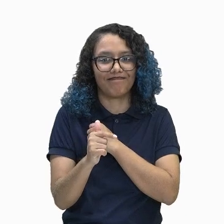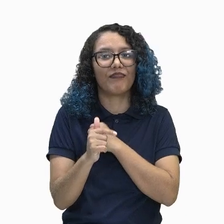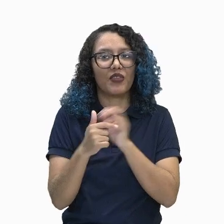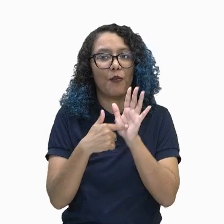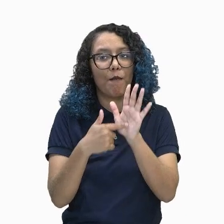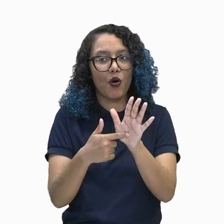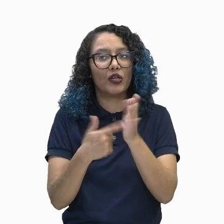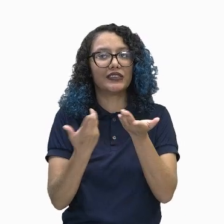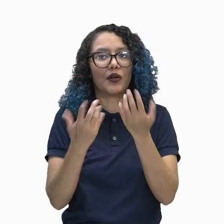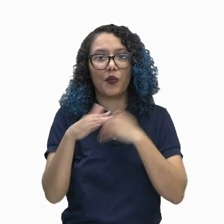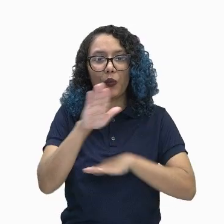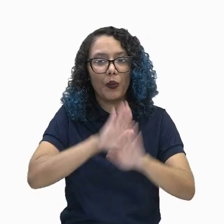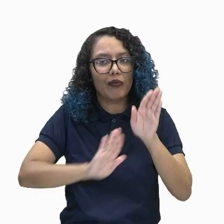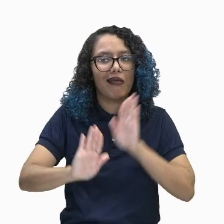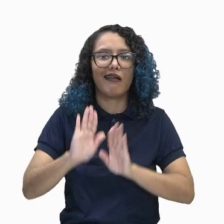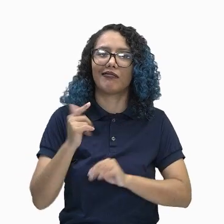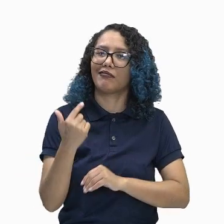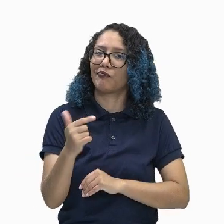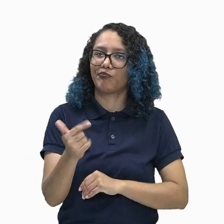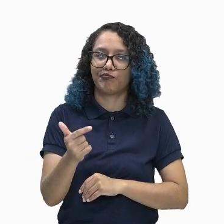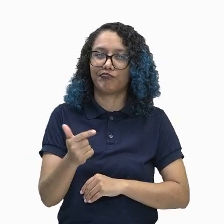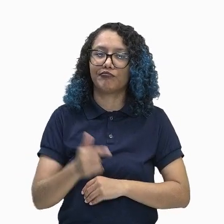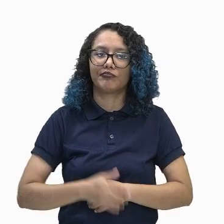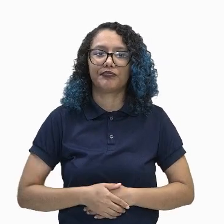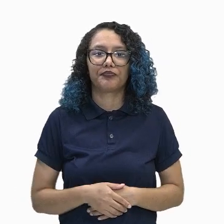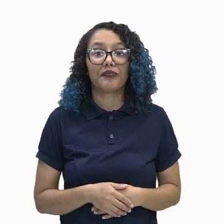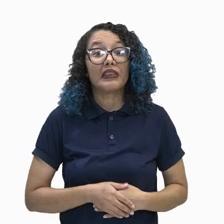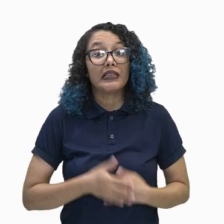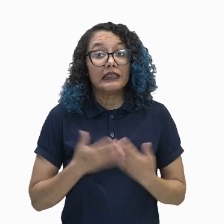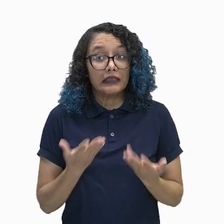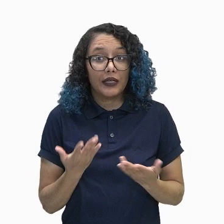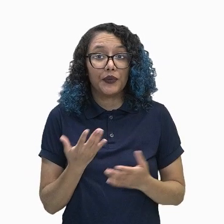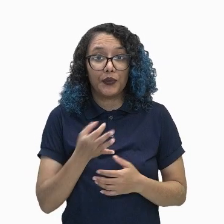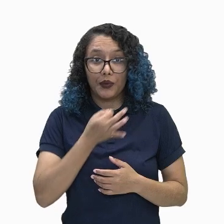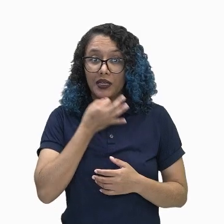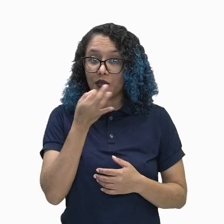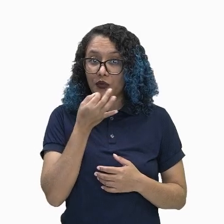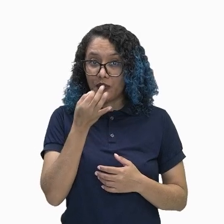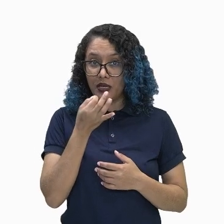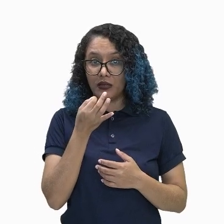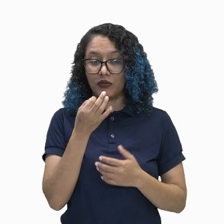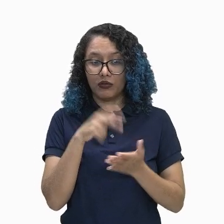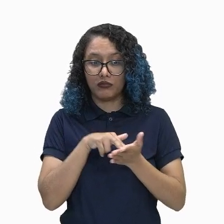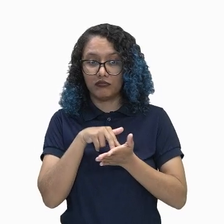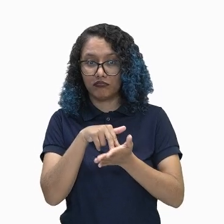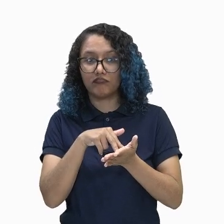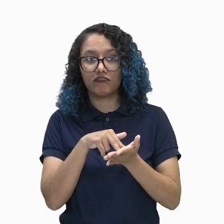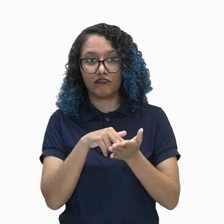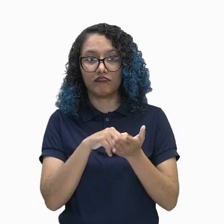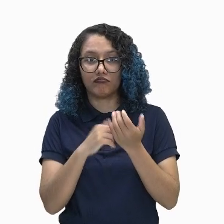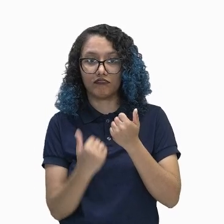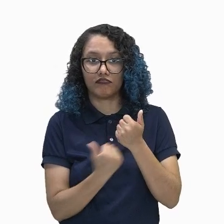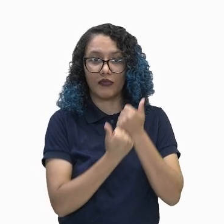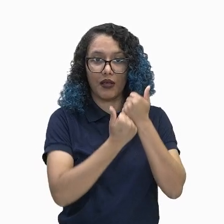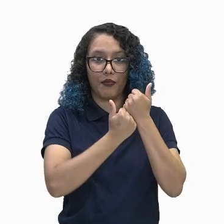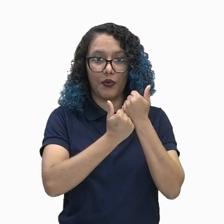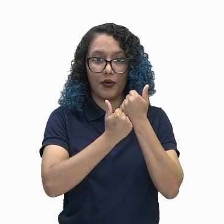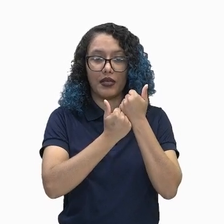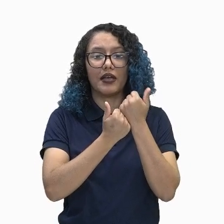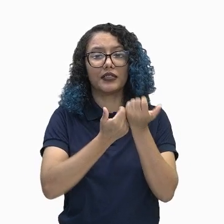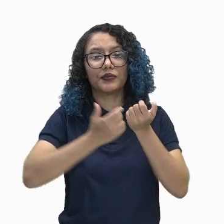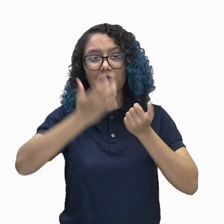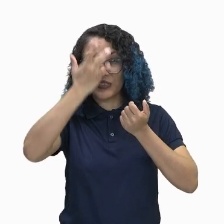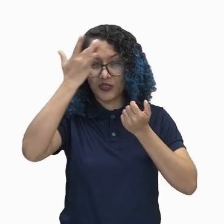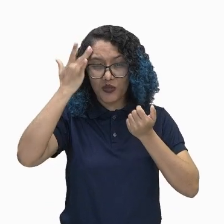argumento aí, ele coloca justamente, ele apresenta justamente o fato das pessoas usarem senhas